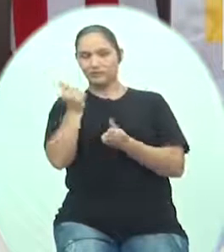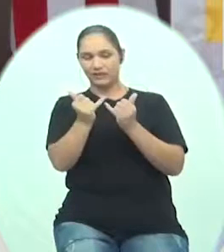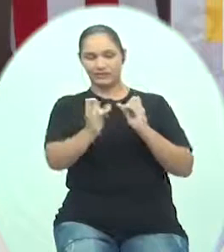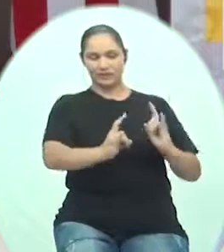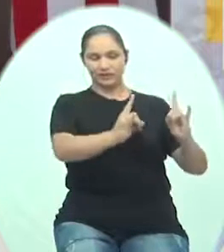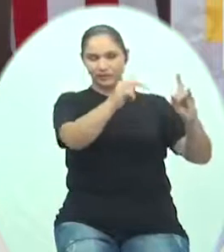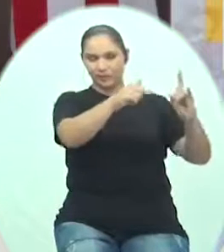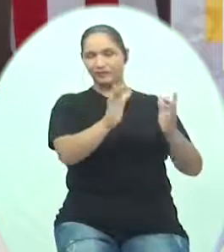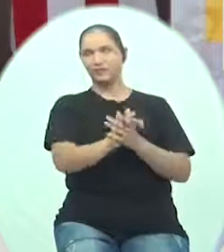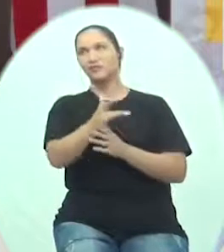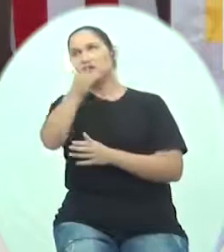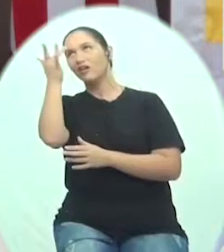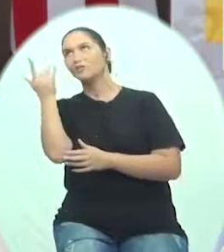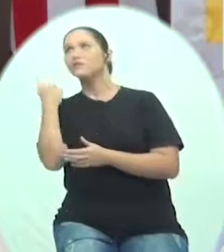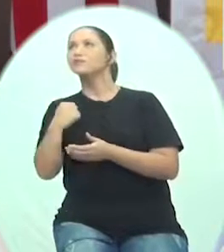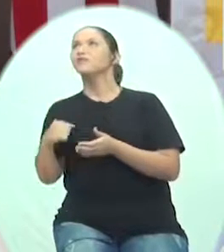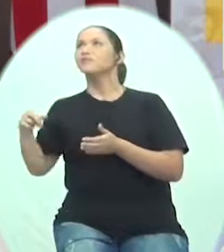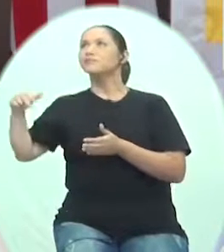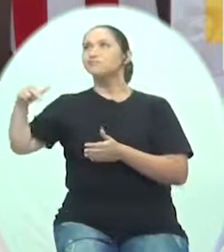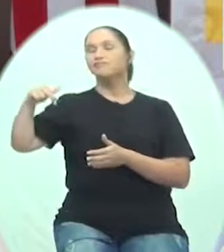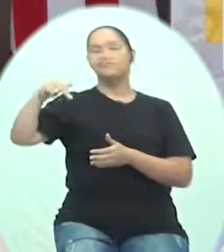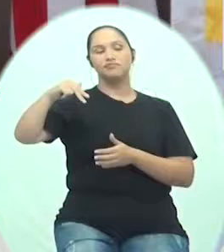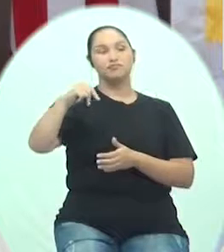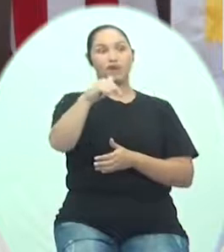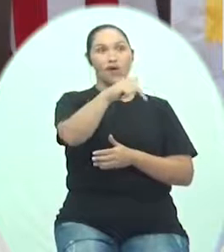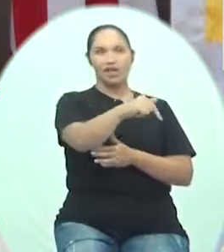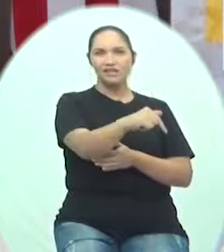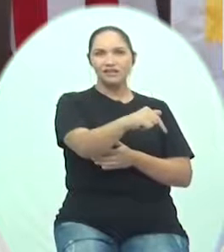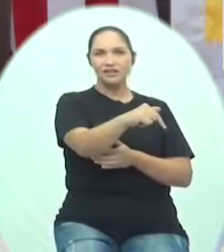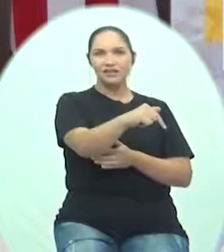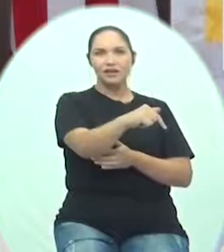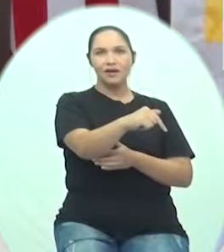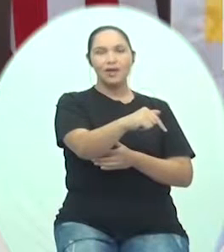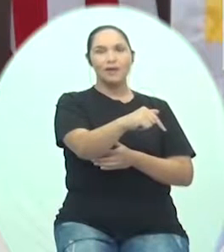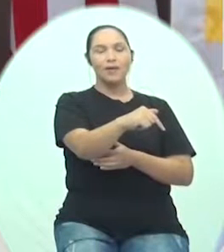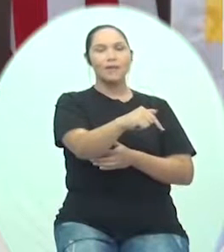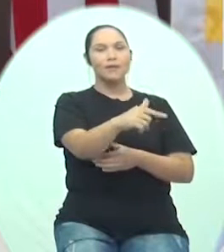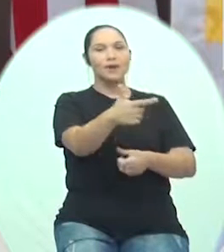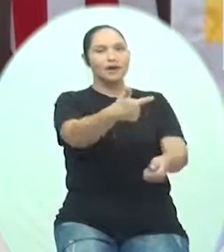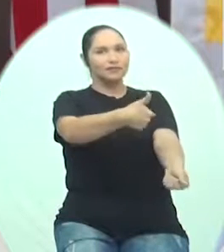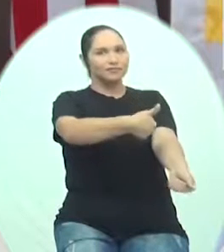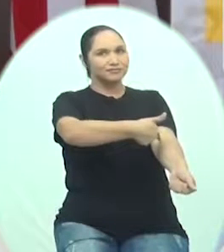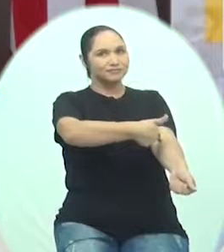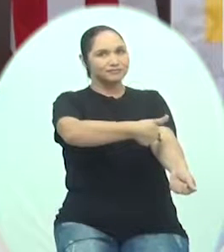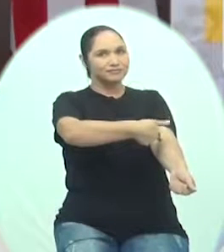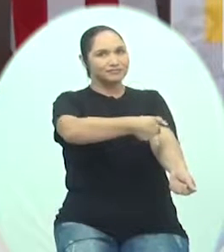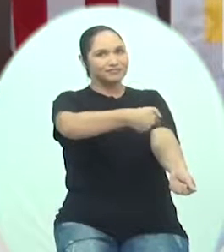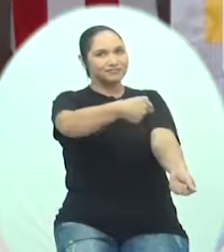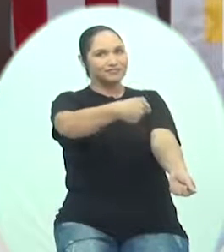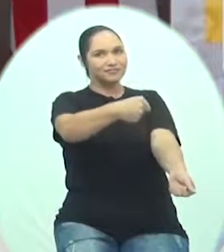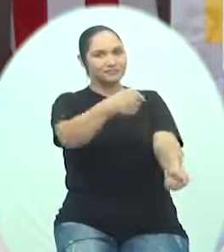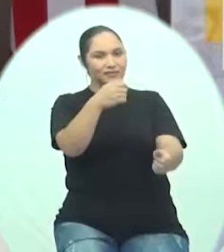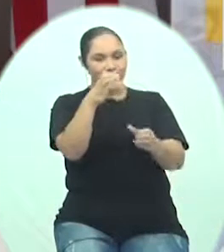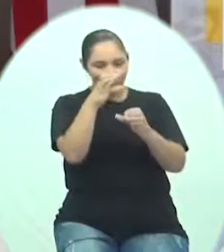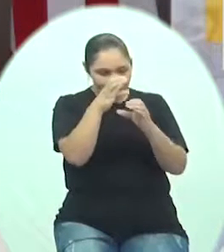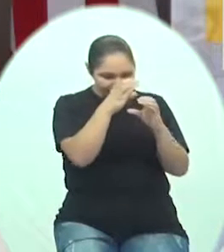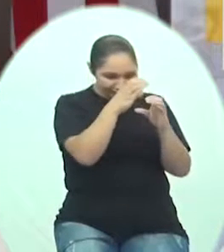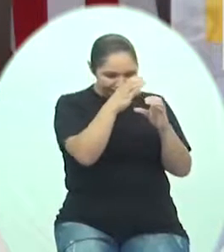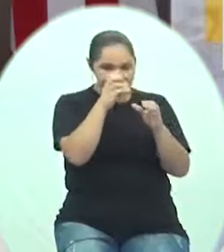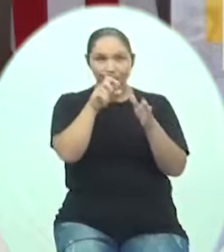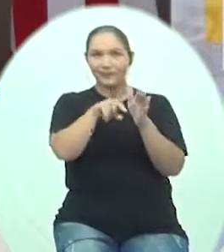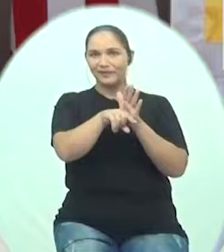lanchonete ou num local para fazer um lanche etc já vai dar uma volta na Rua Henrique laje também para dar uma